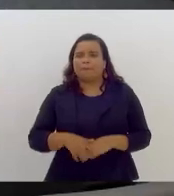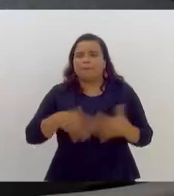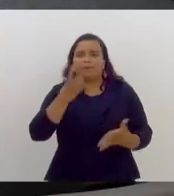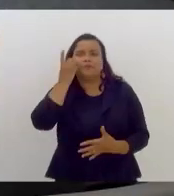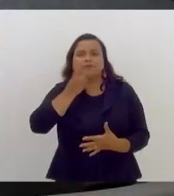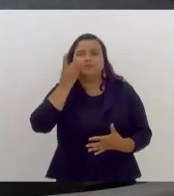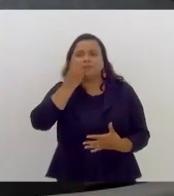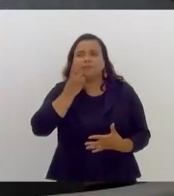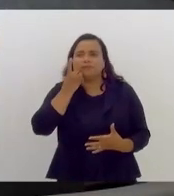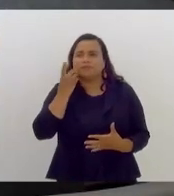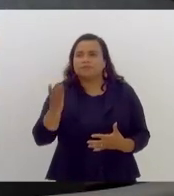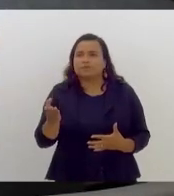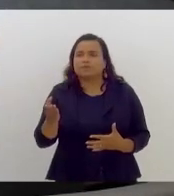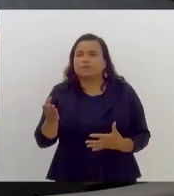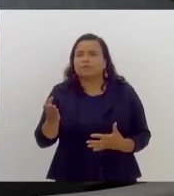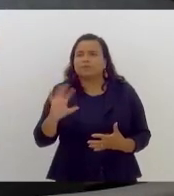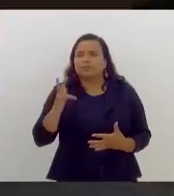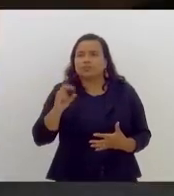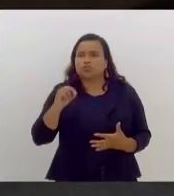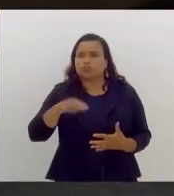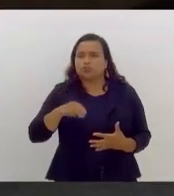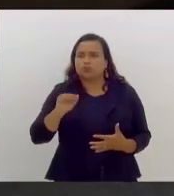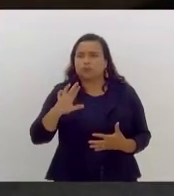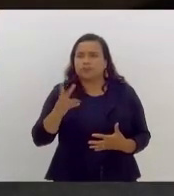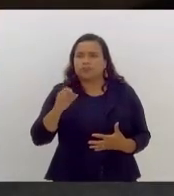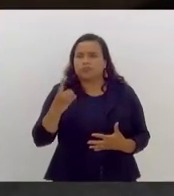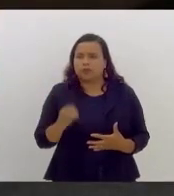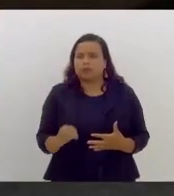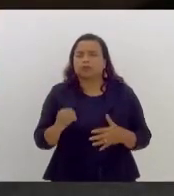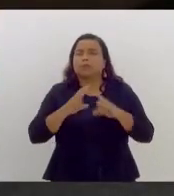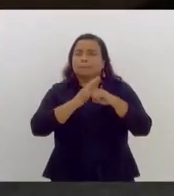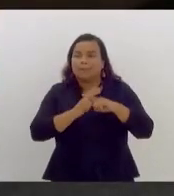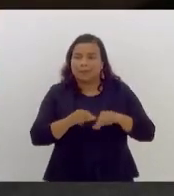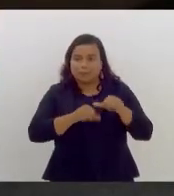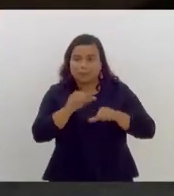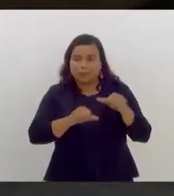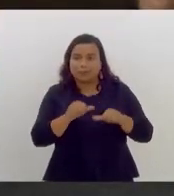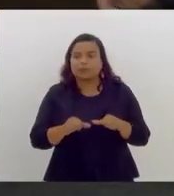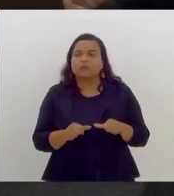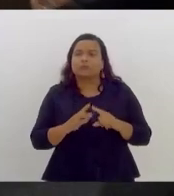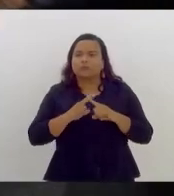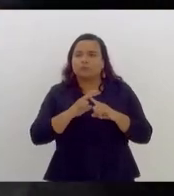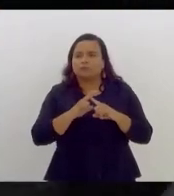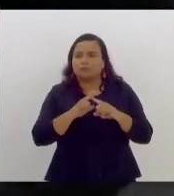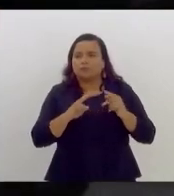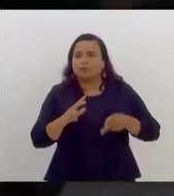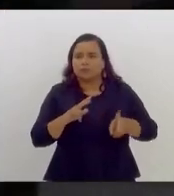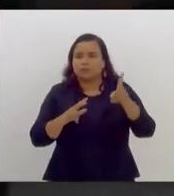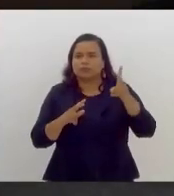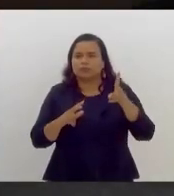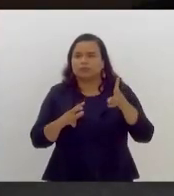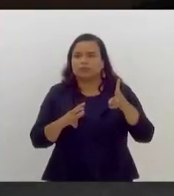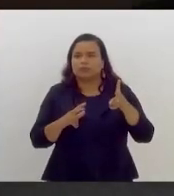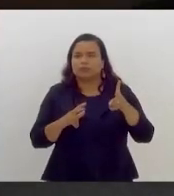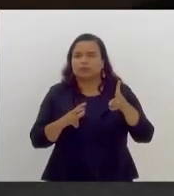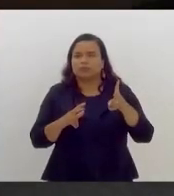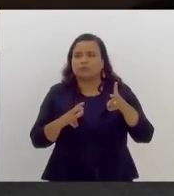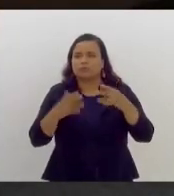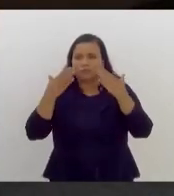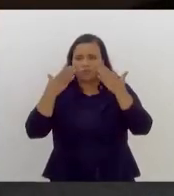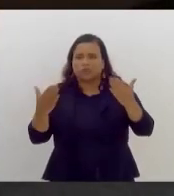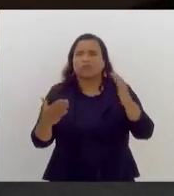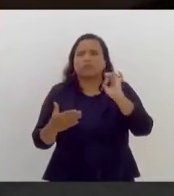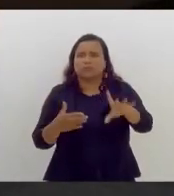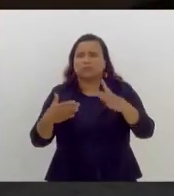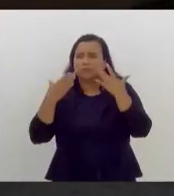deputado Chico Machado. Pela manutenção dos... Não, sim, é um destaque. Não, não. Você só destaque. Vossa